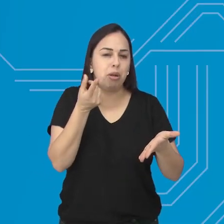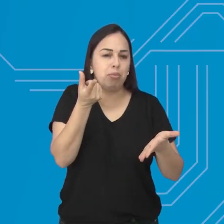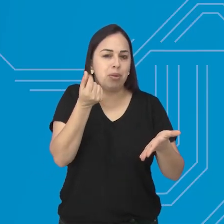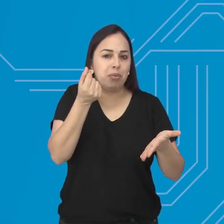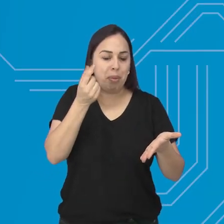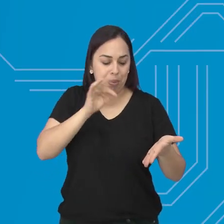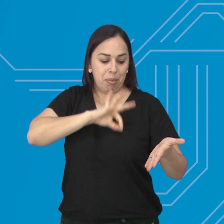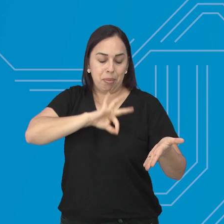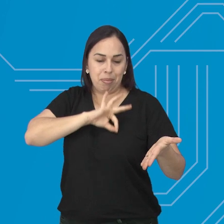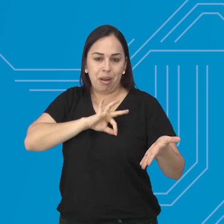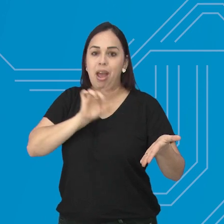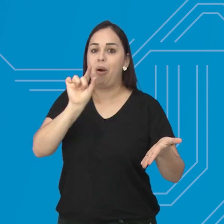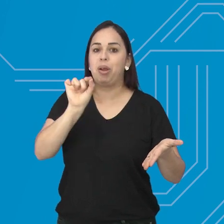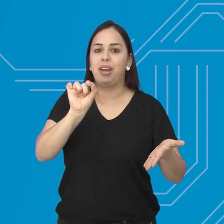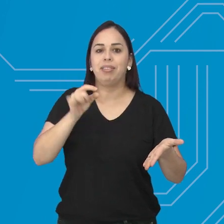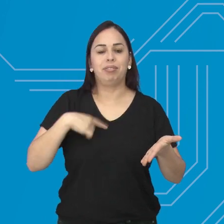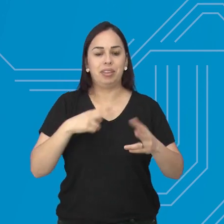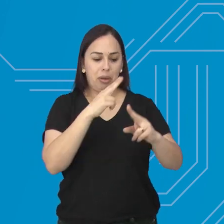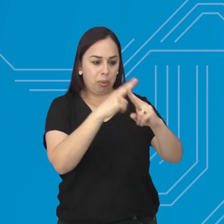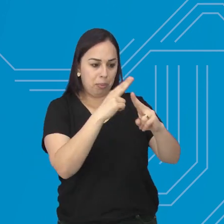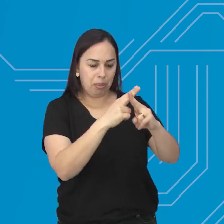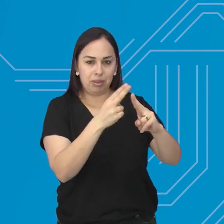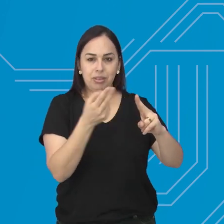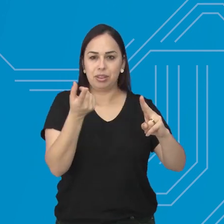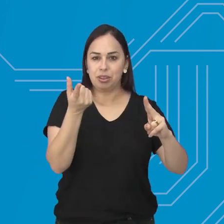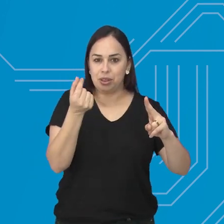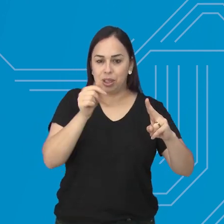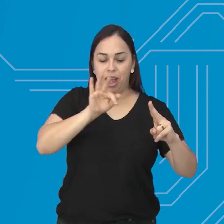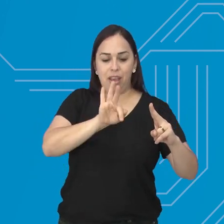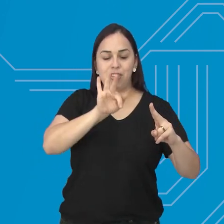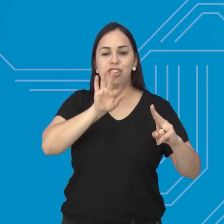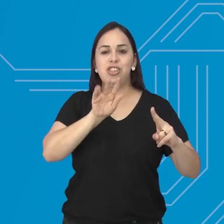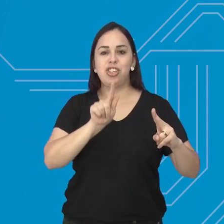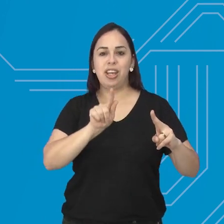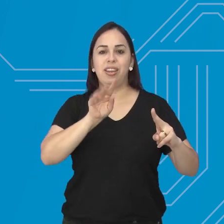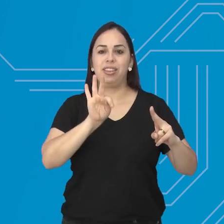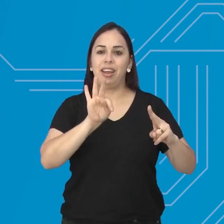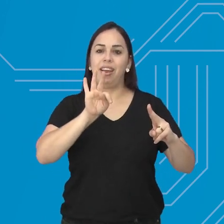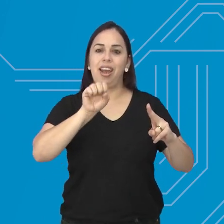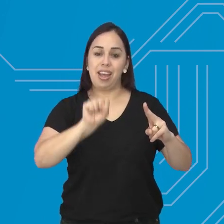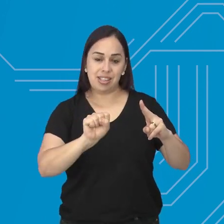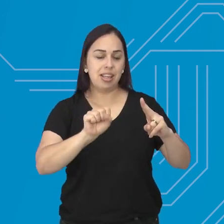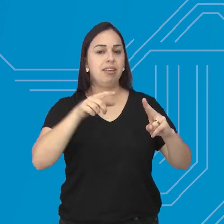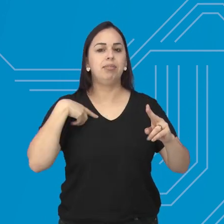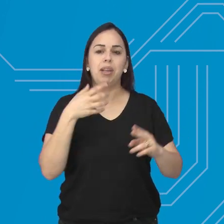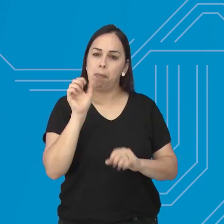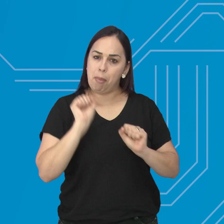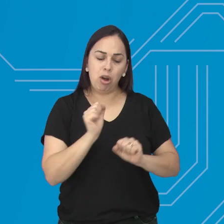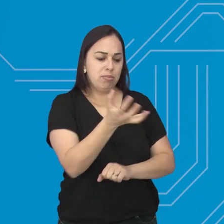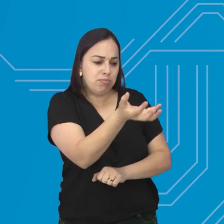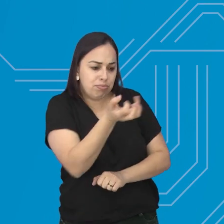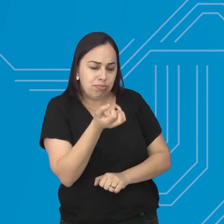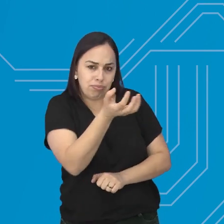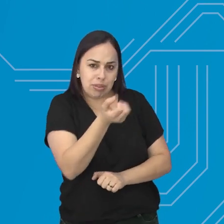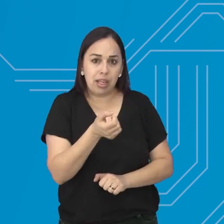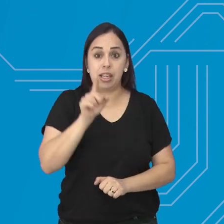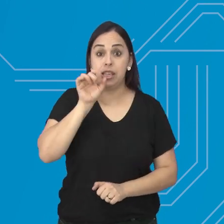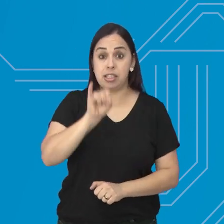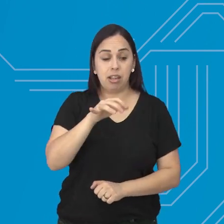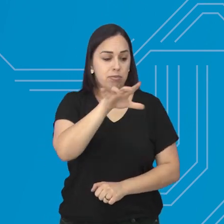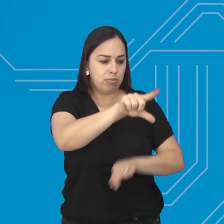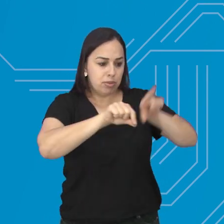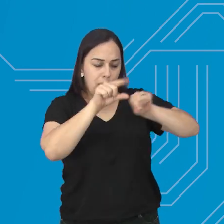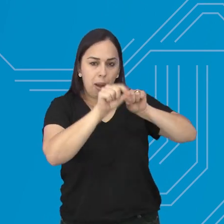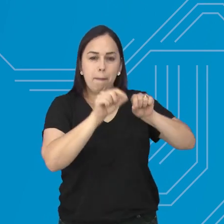uma graninha extra durante o ano é o saque aniversário do FGTS, o Fundo de Garantia do Tempo de Serviço.